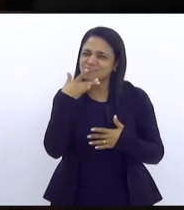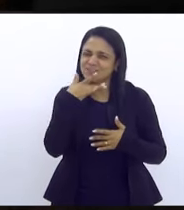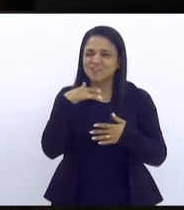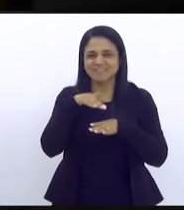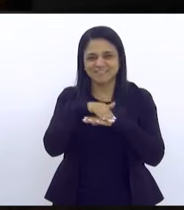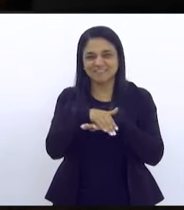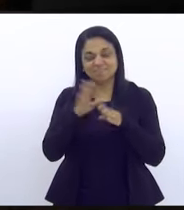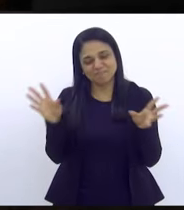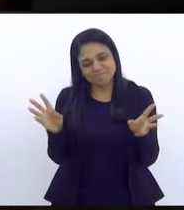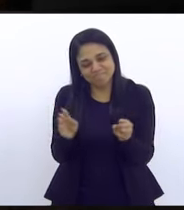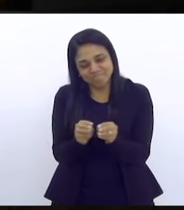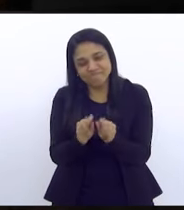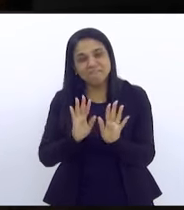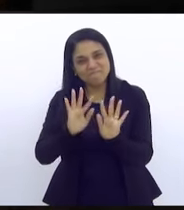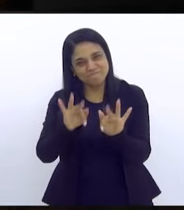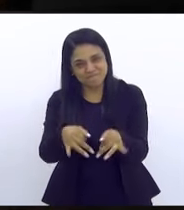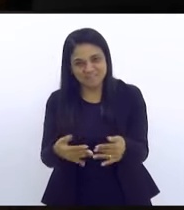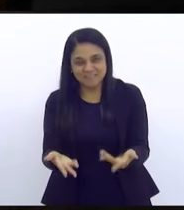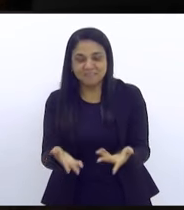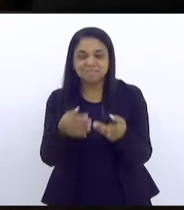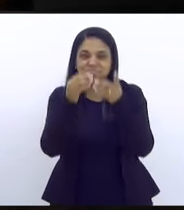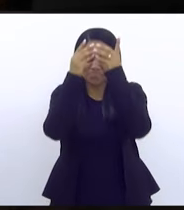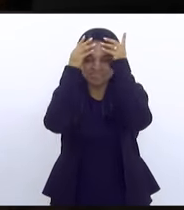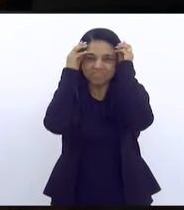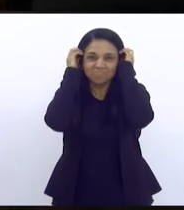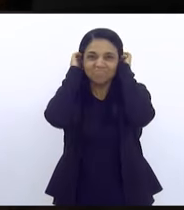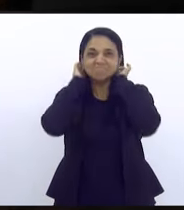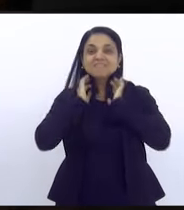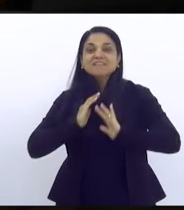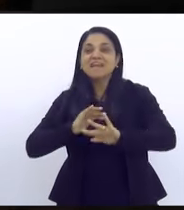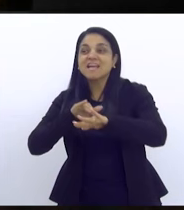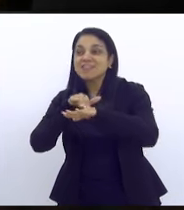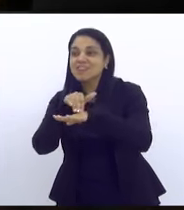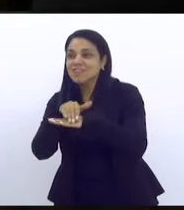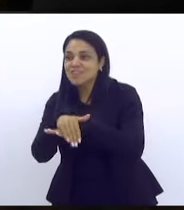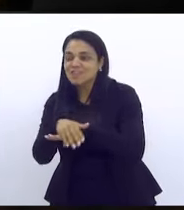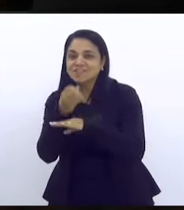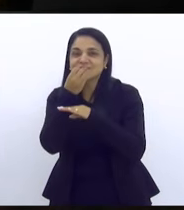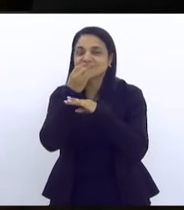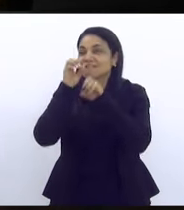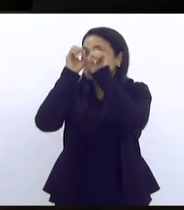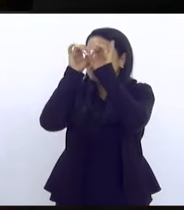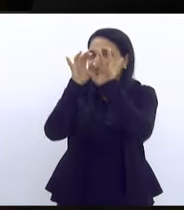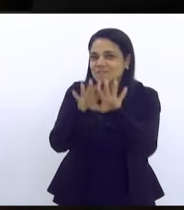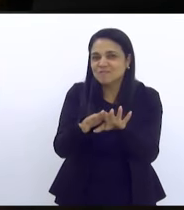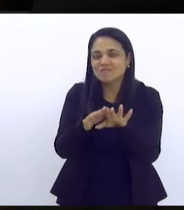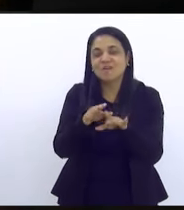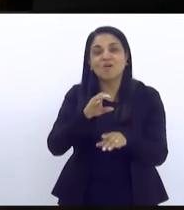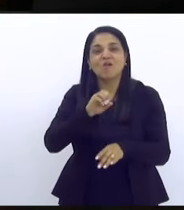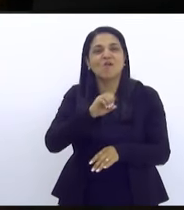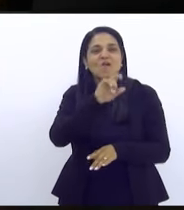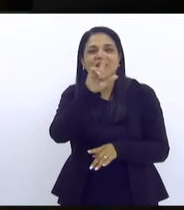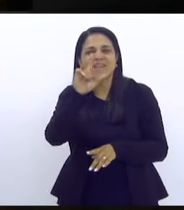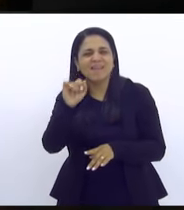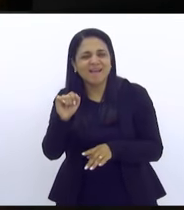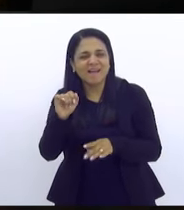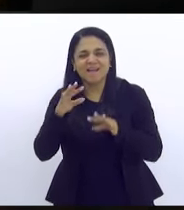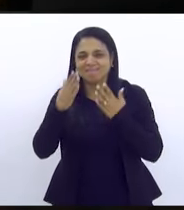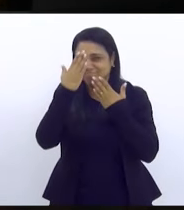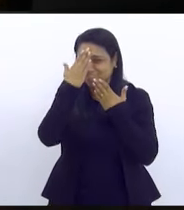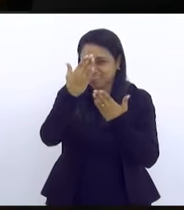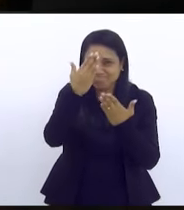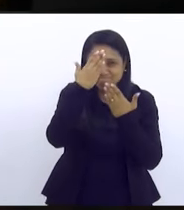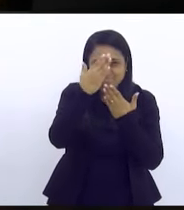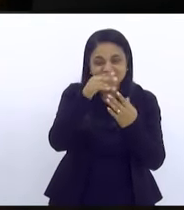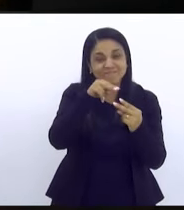caminhando para o fim, pessoal. Mas são noites assim que nos abençoam. Quero dar um olá e agradecer muito aos